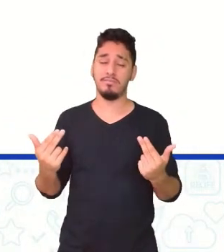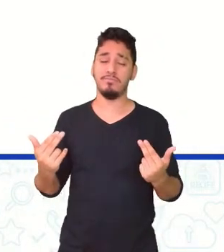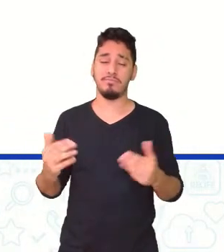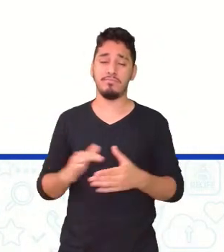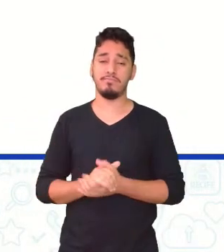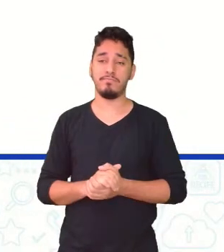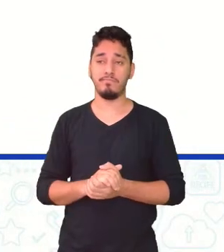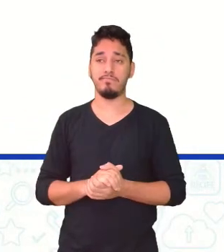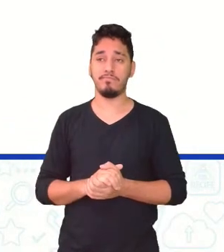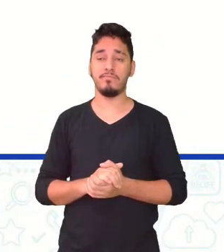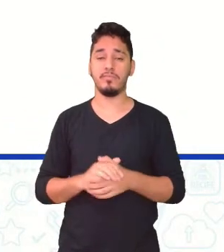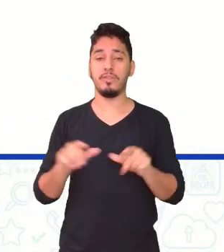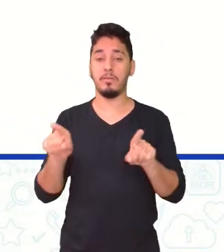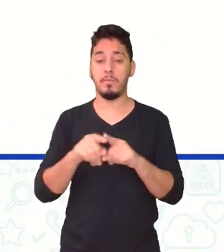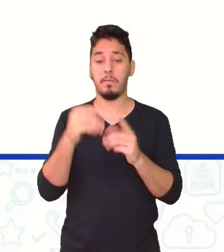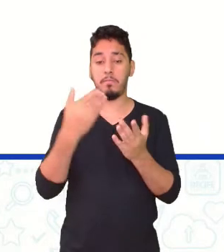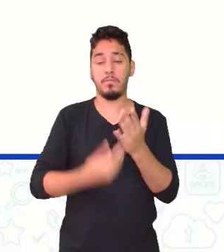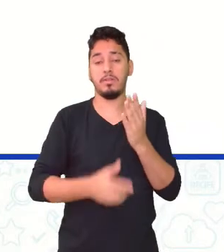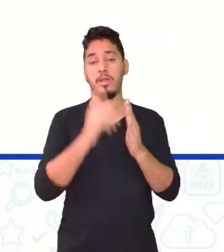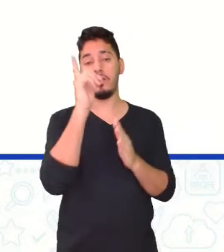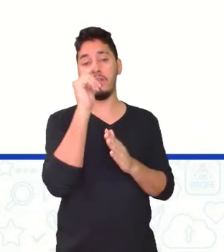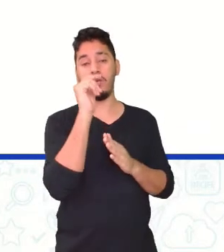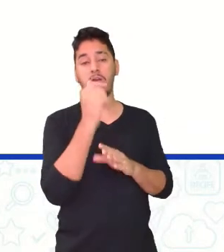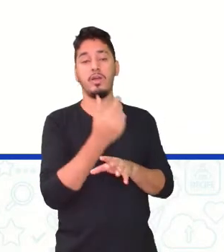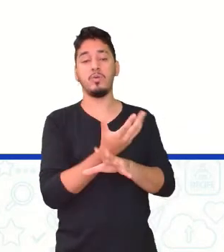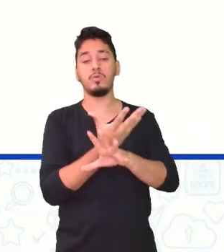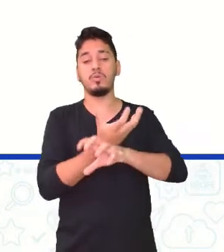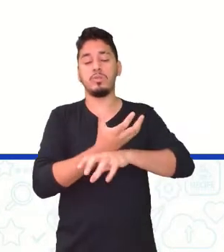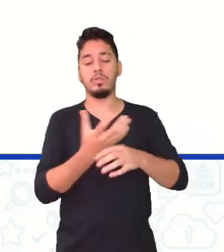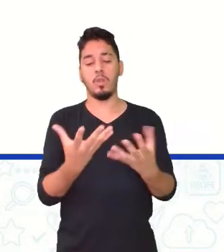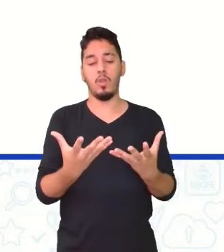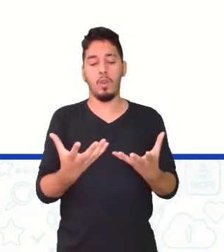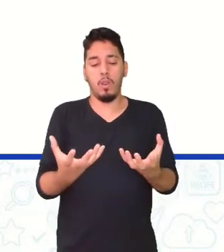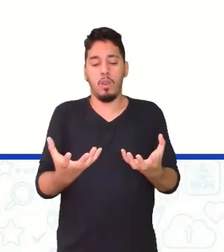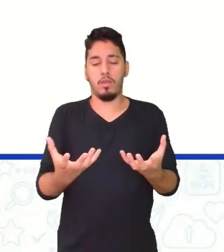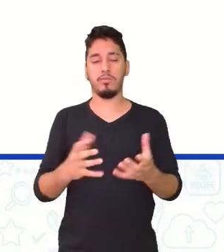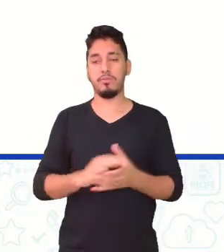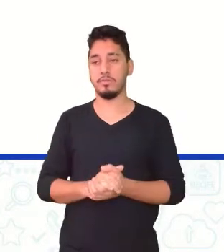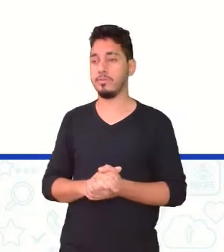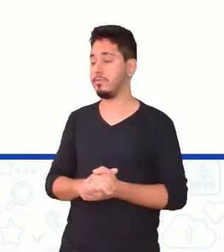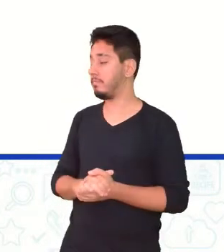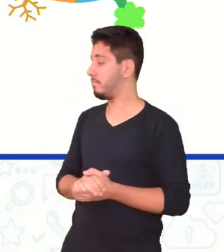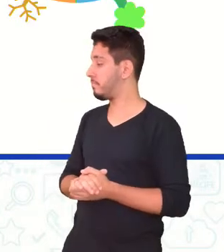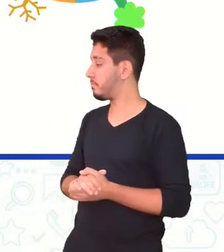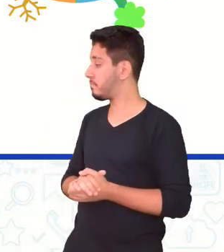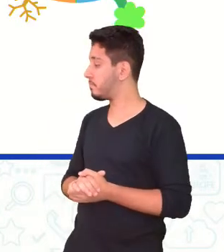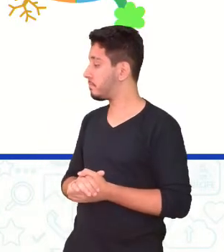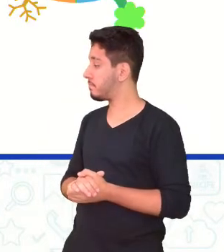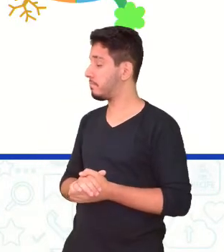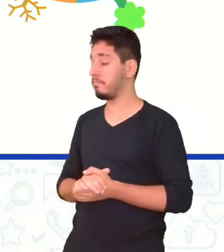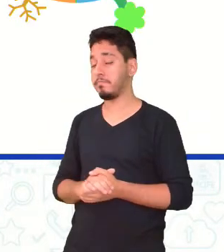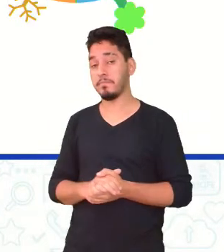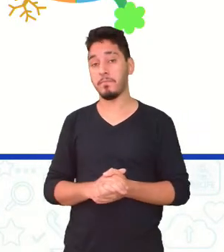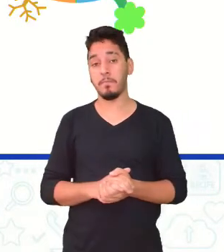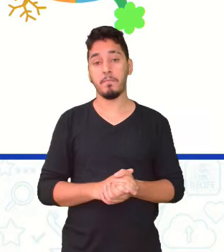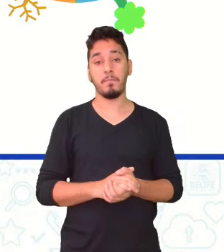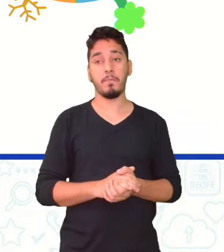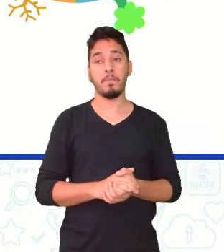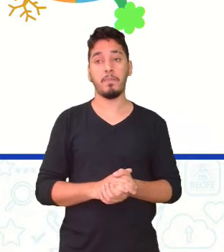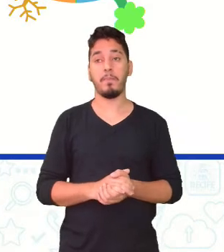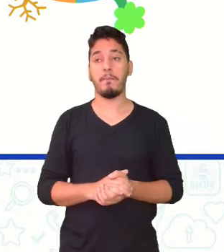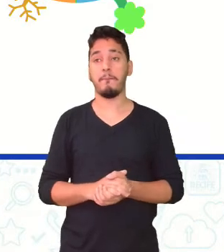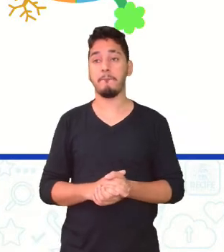tá certo? Além da perda d'água. E o solo fica assim, né? Bem rachadinho, tá certo? Então, a seca, muito